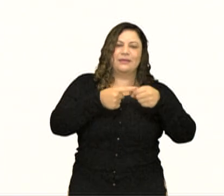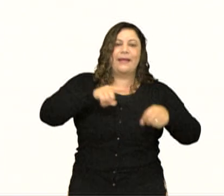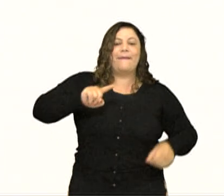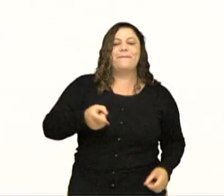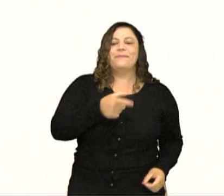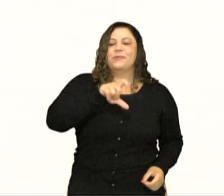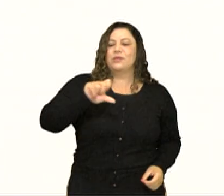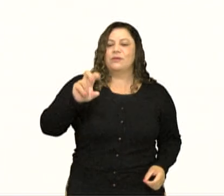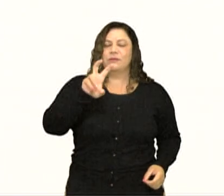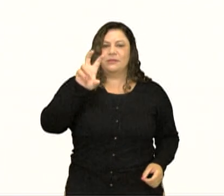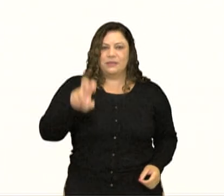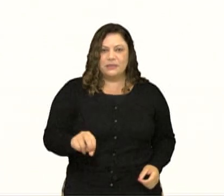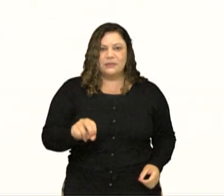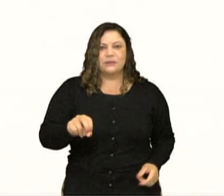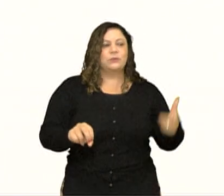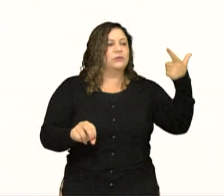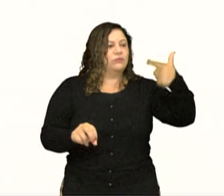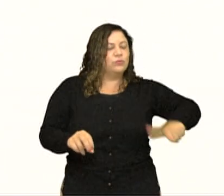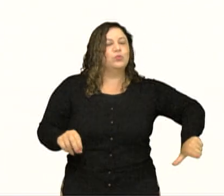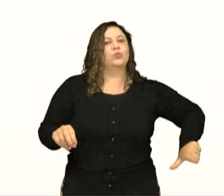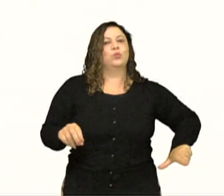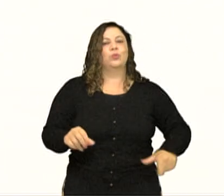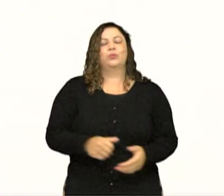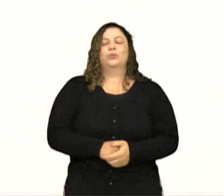1950, isso se repete também.